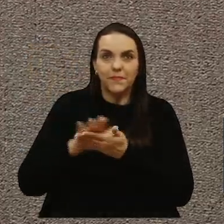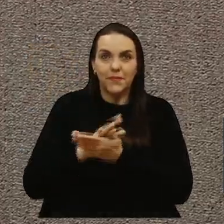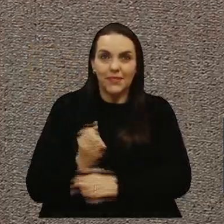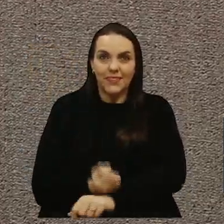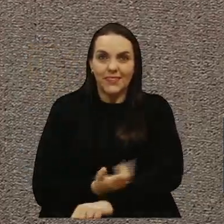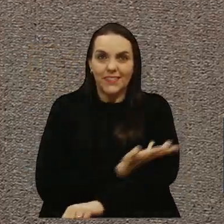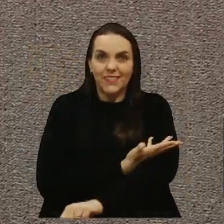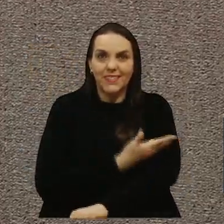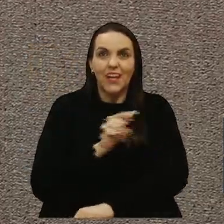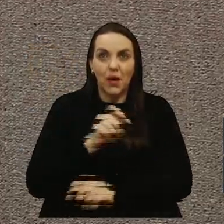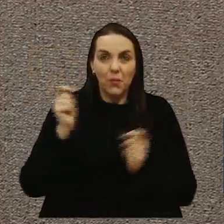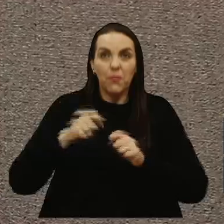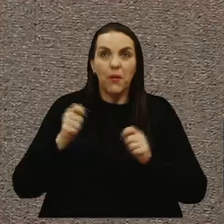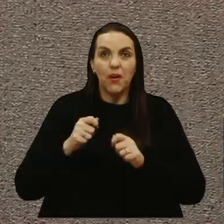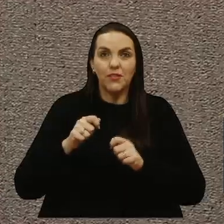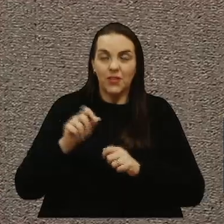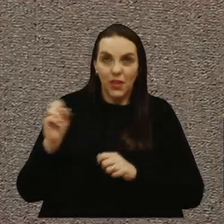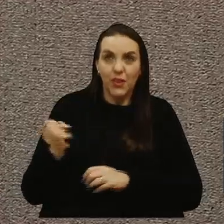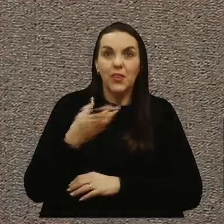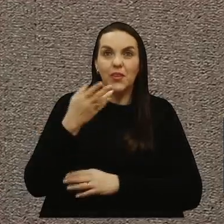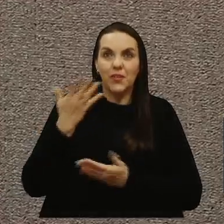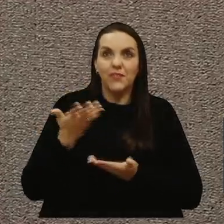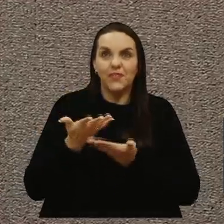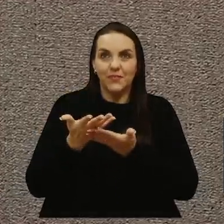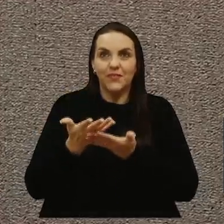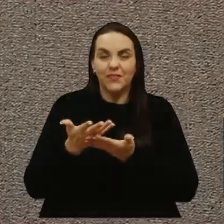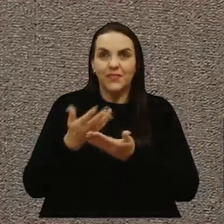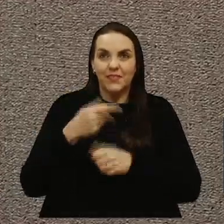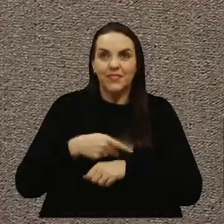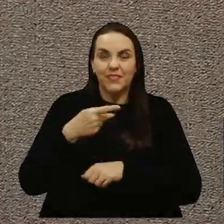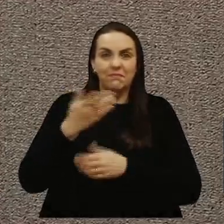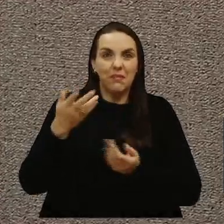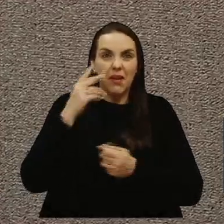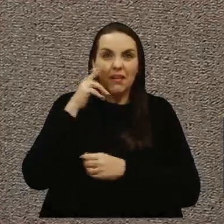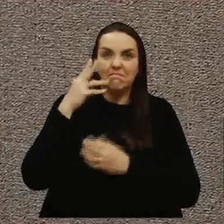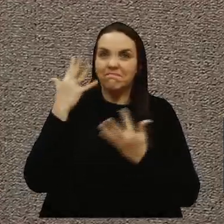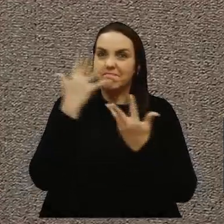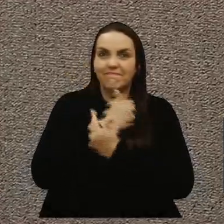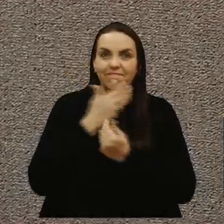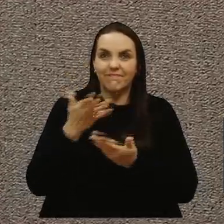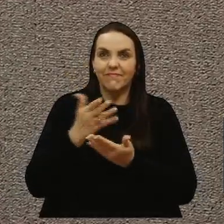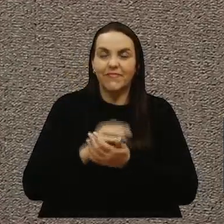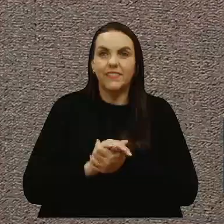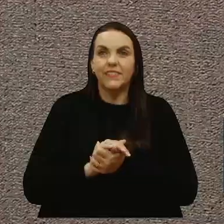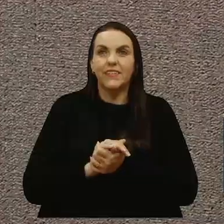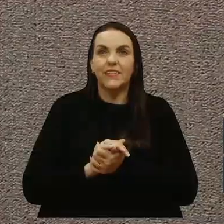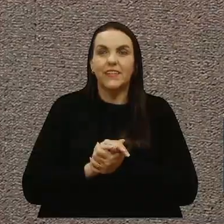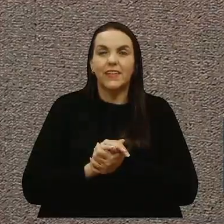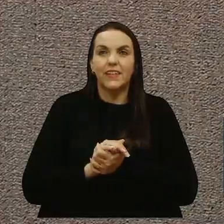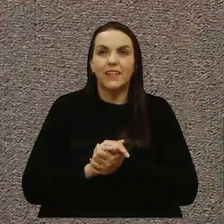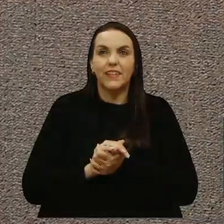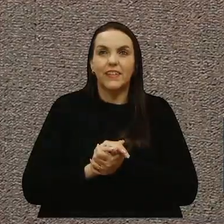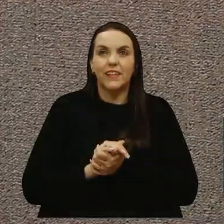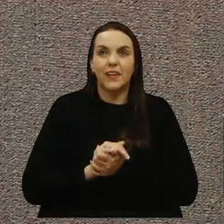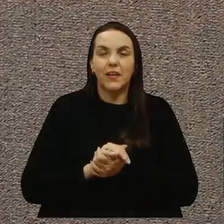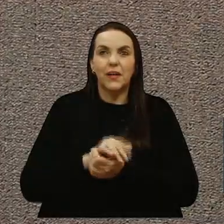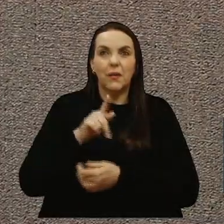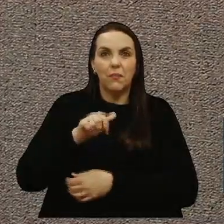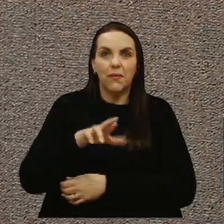que, acreditem, pode receber o nome do Pedro. Olhem que coisa mais linda. E, além disso tudo, só para encerrar, o